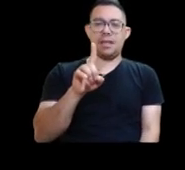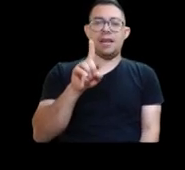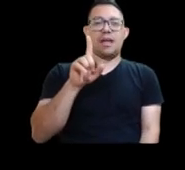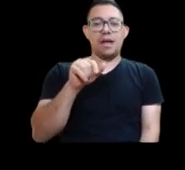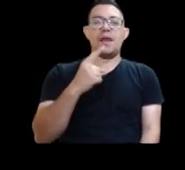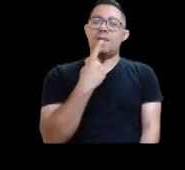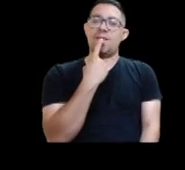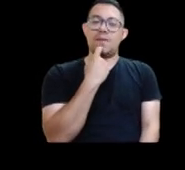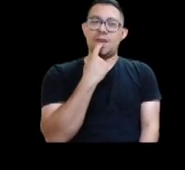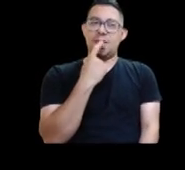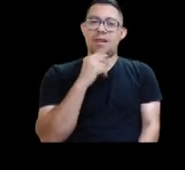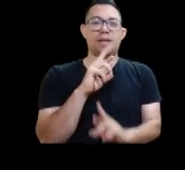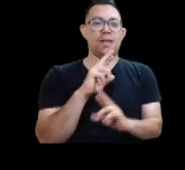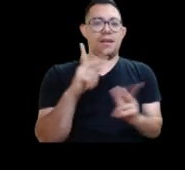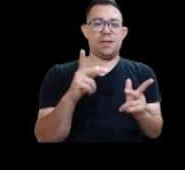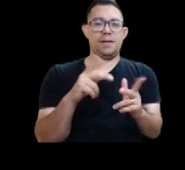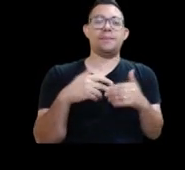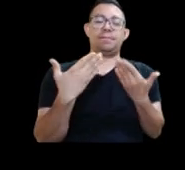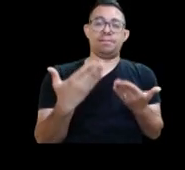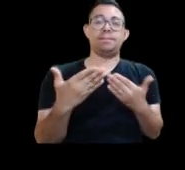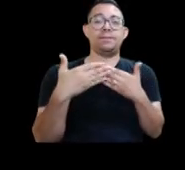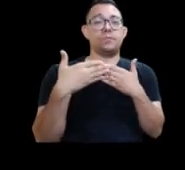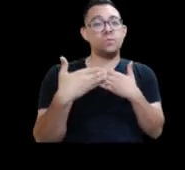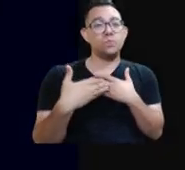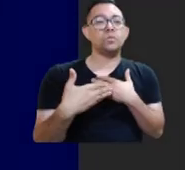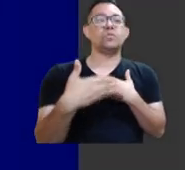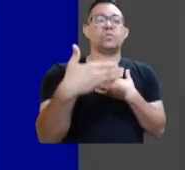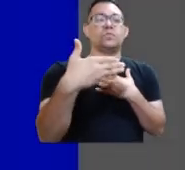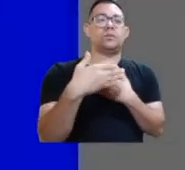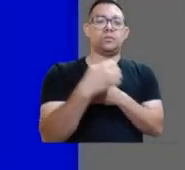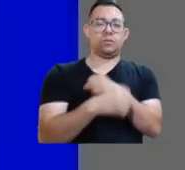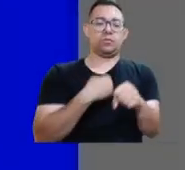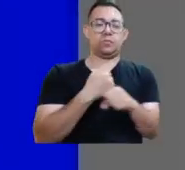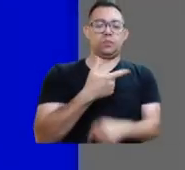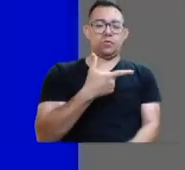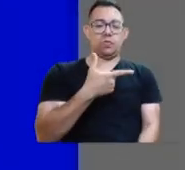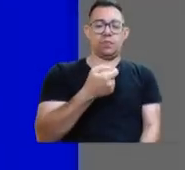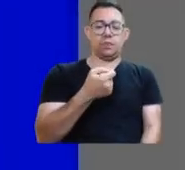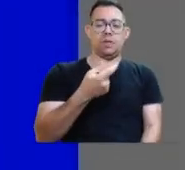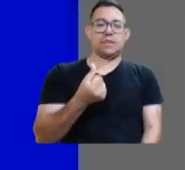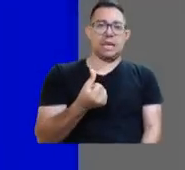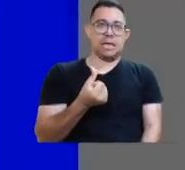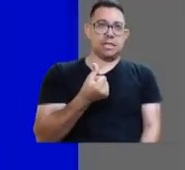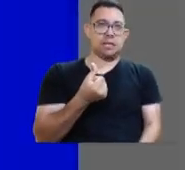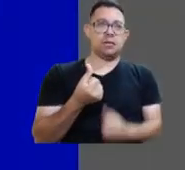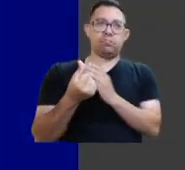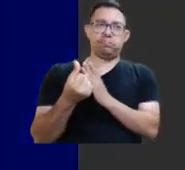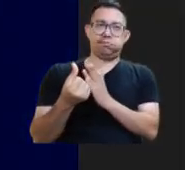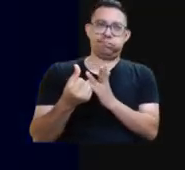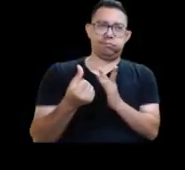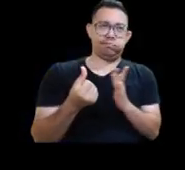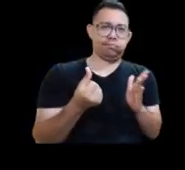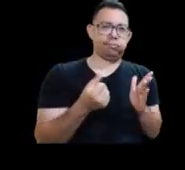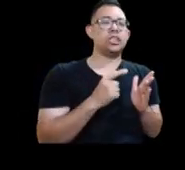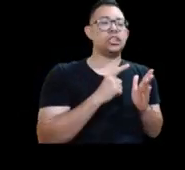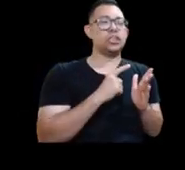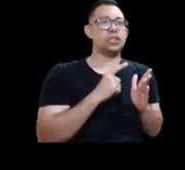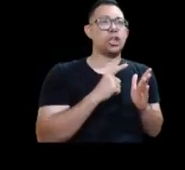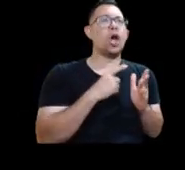do DVD, cujo feixe é vermelho. Então, a partir de 2006,